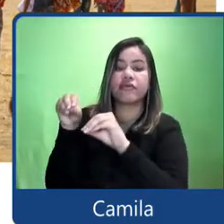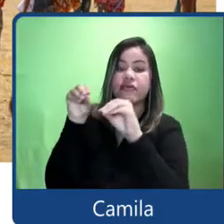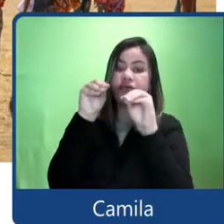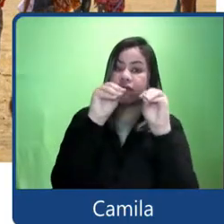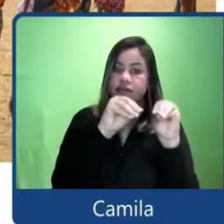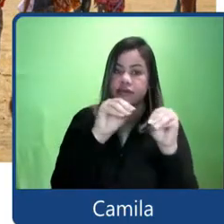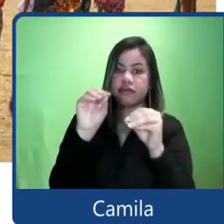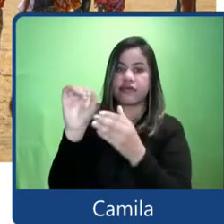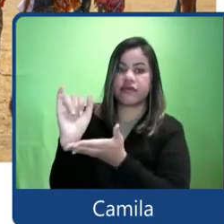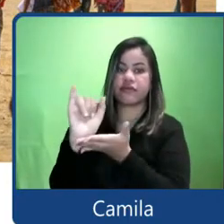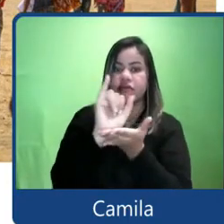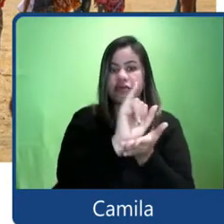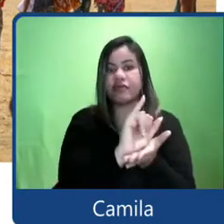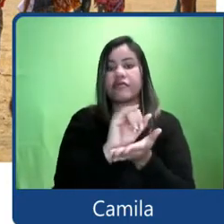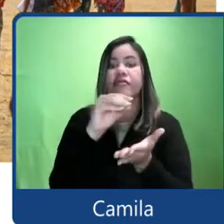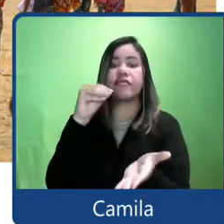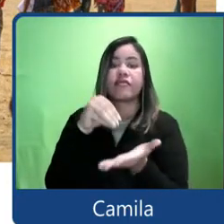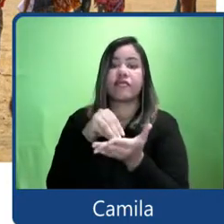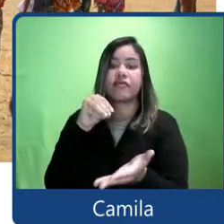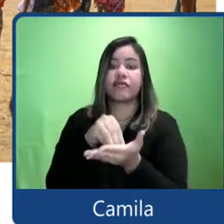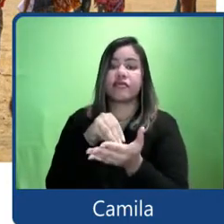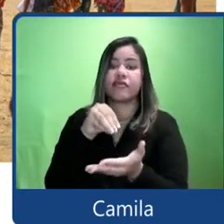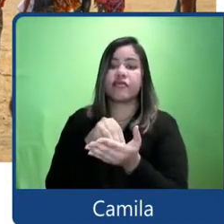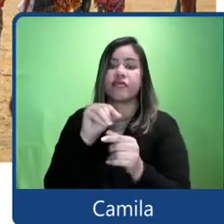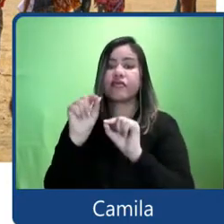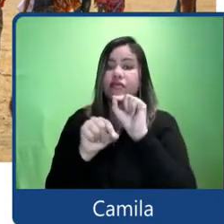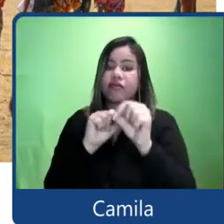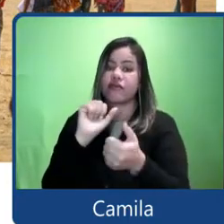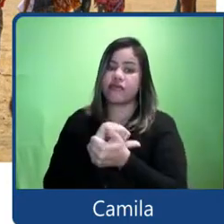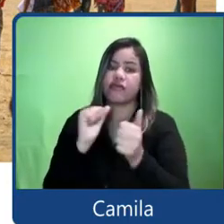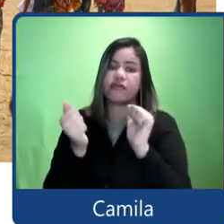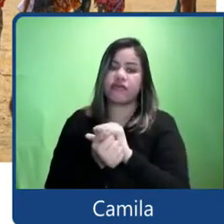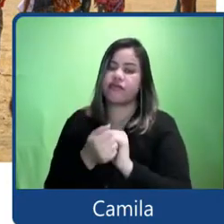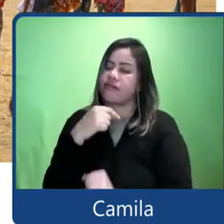normalmente faltam, né, medidas adequadas de adaptação.